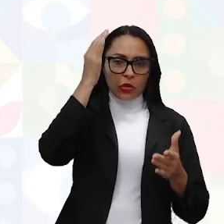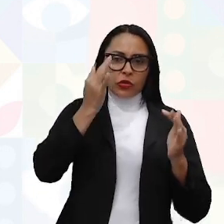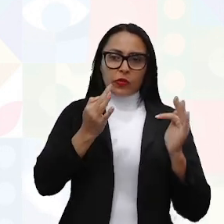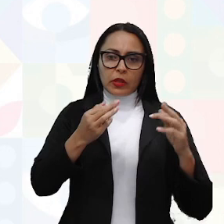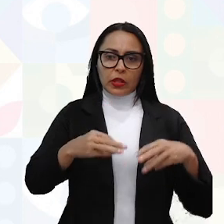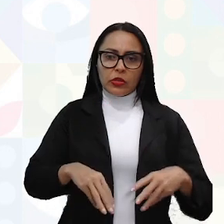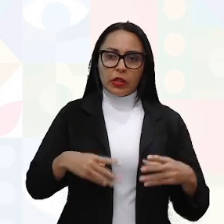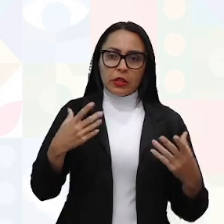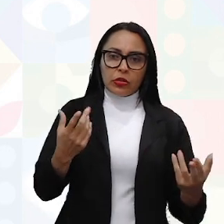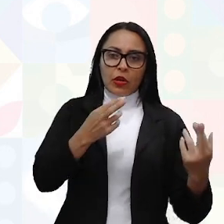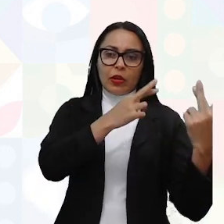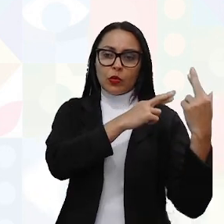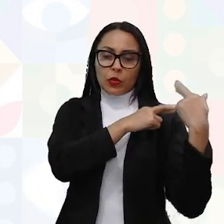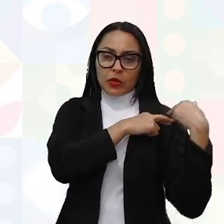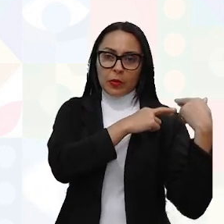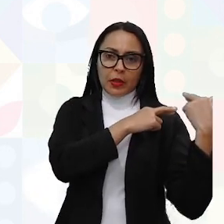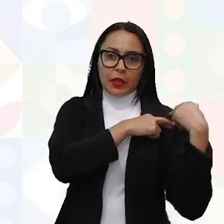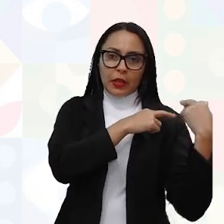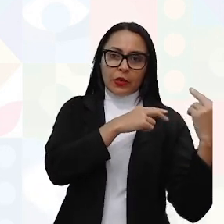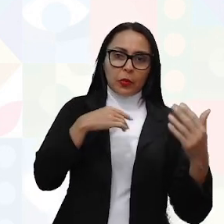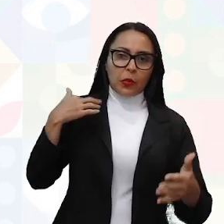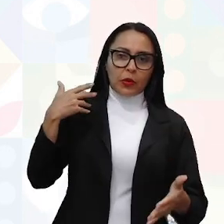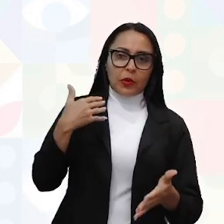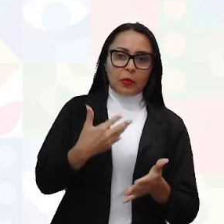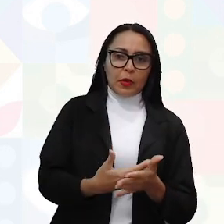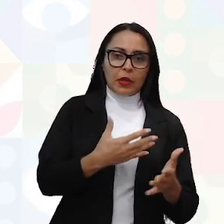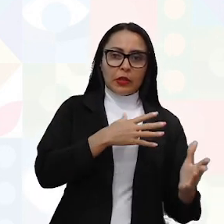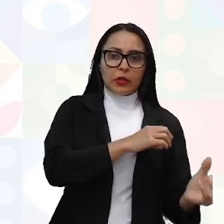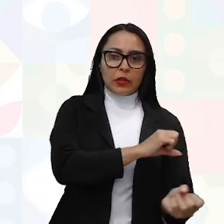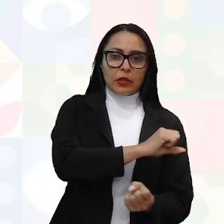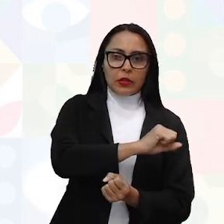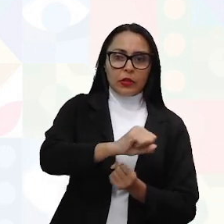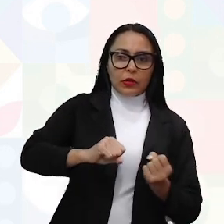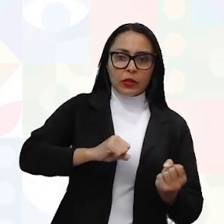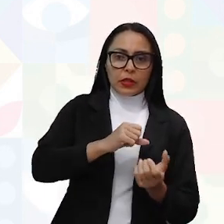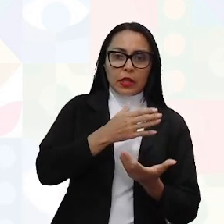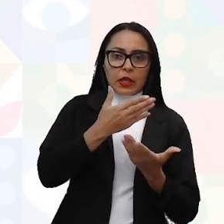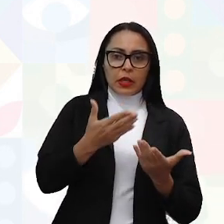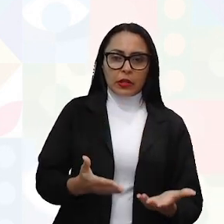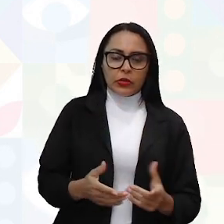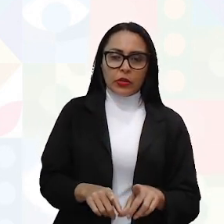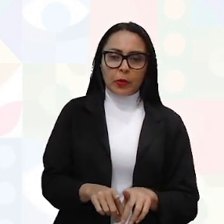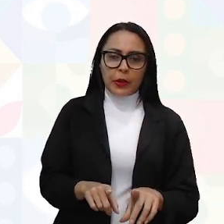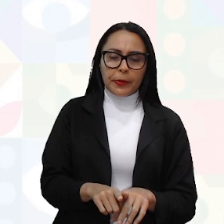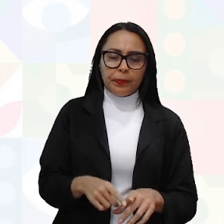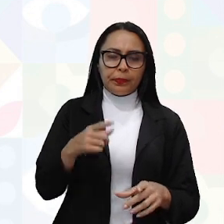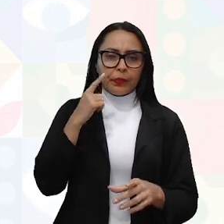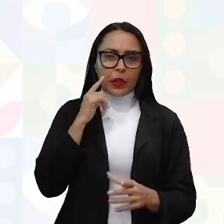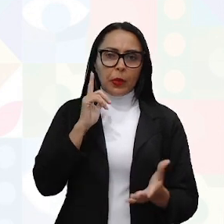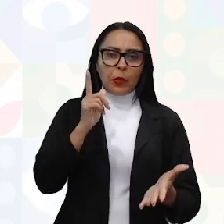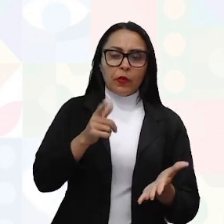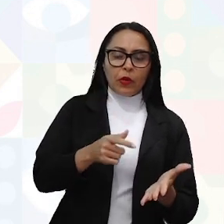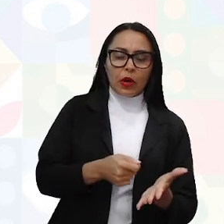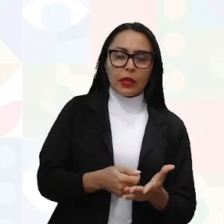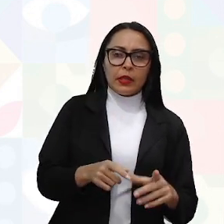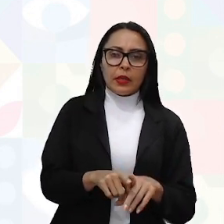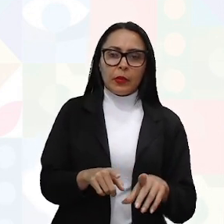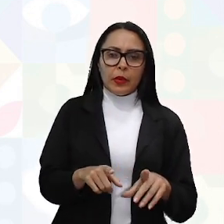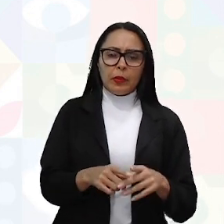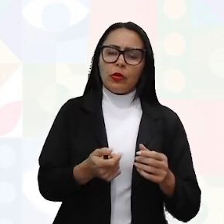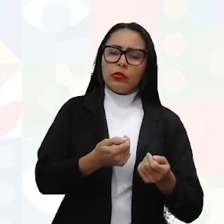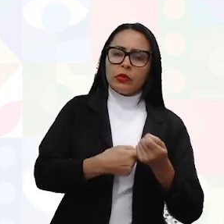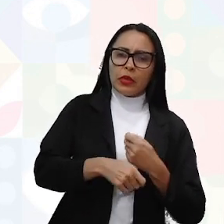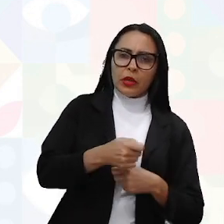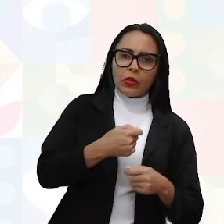sintam responsabilizados por impactos sociais, ambientais e econômicos, provocados pela ação dos